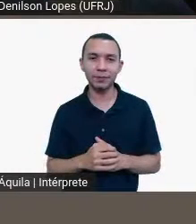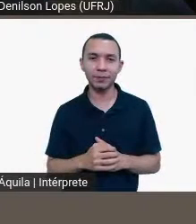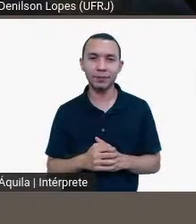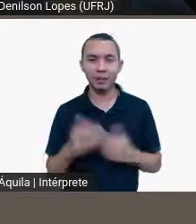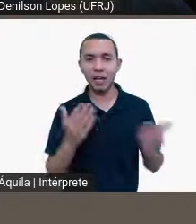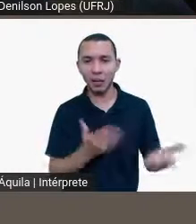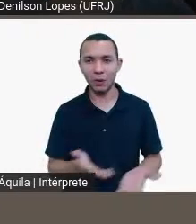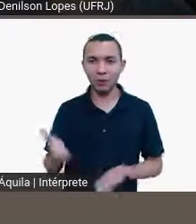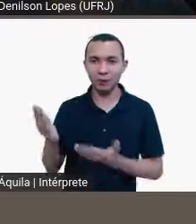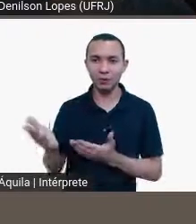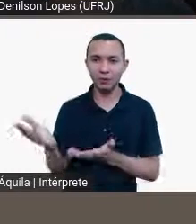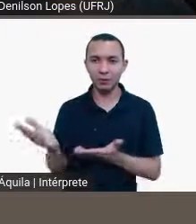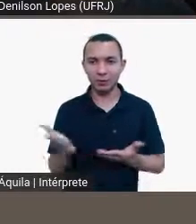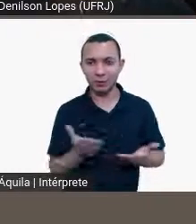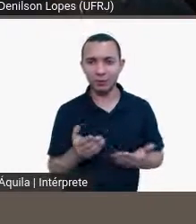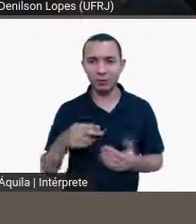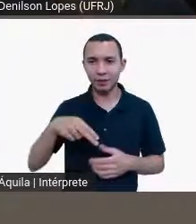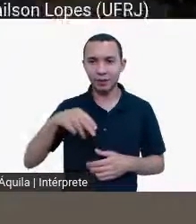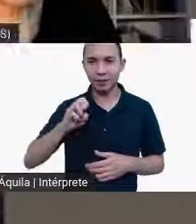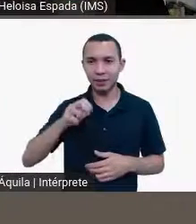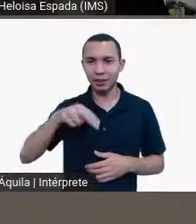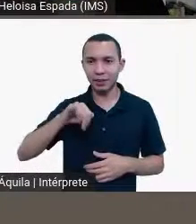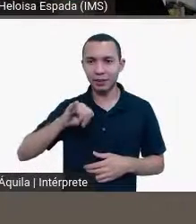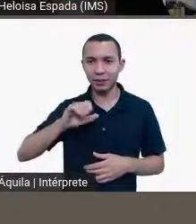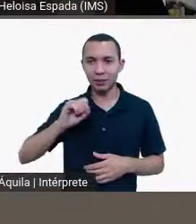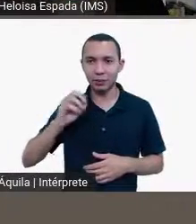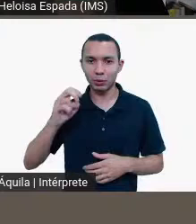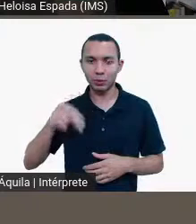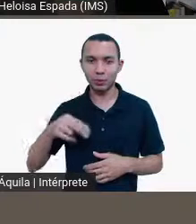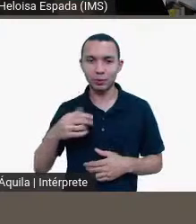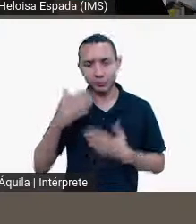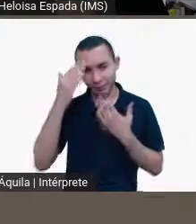para o Denilson. Obrigada, Denilson.